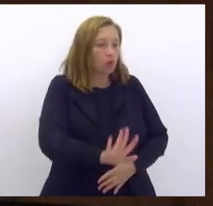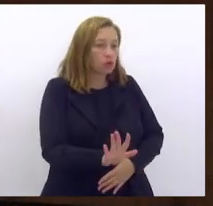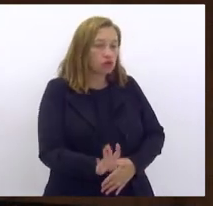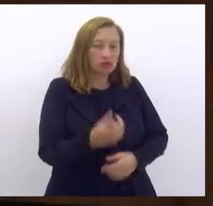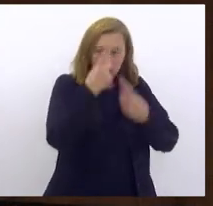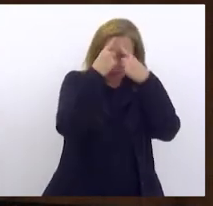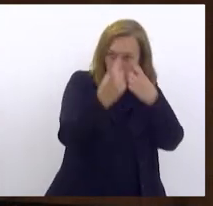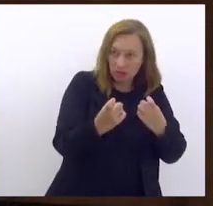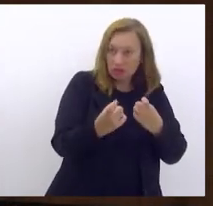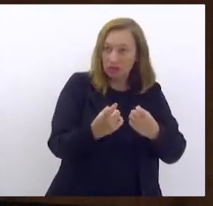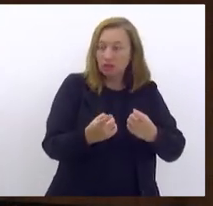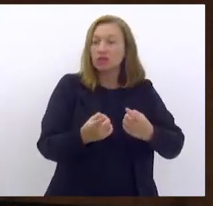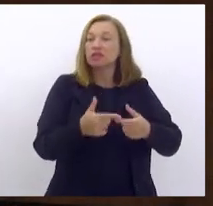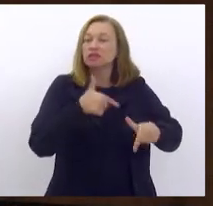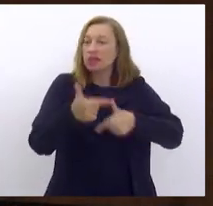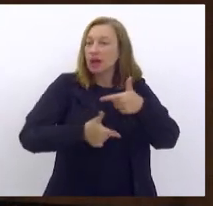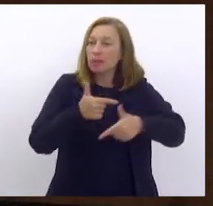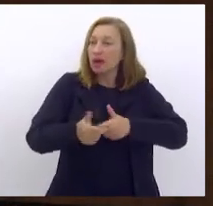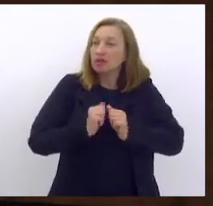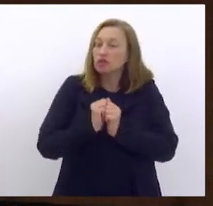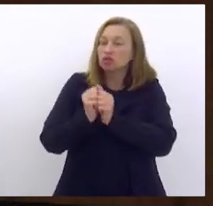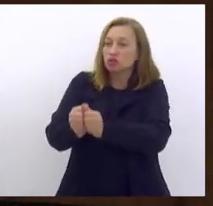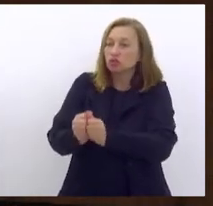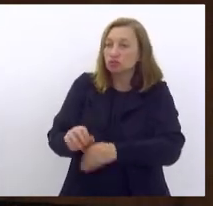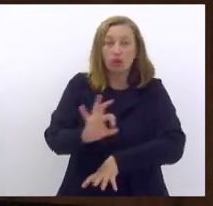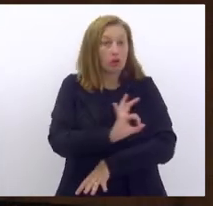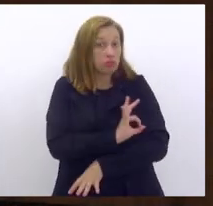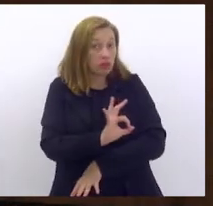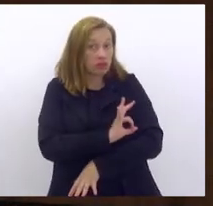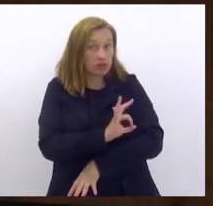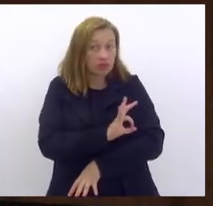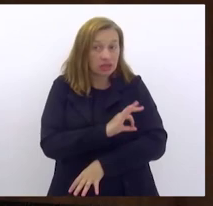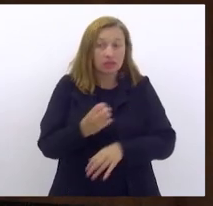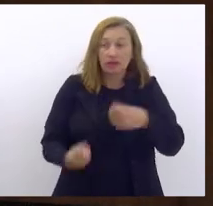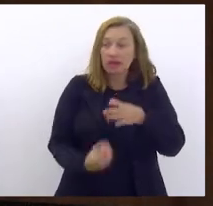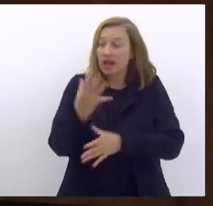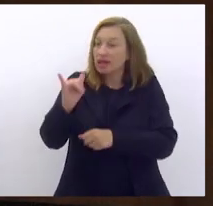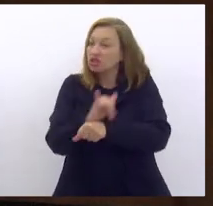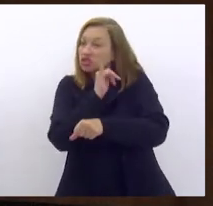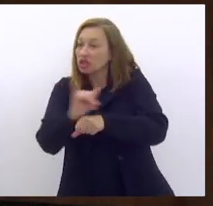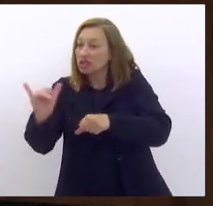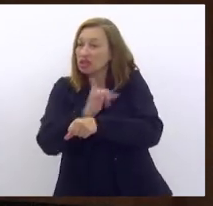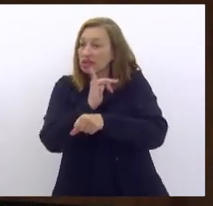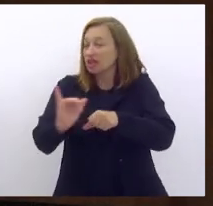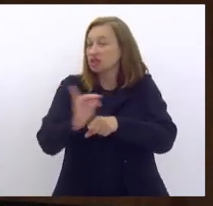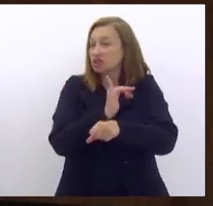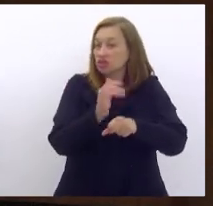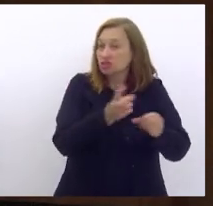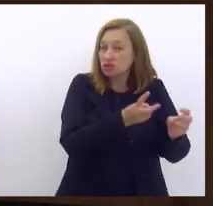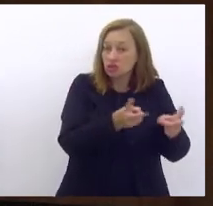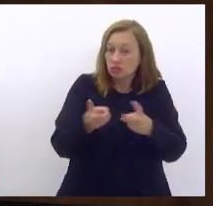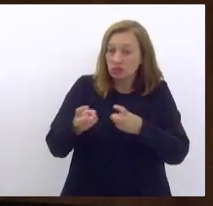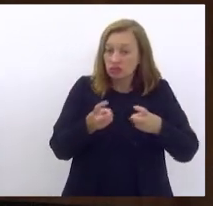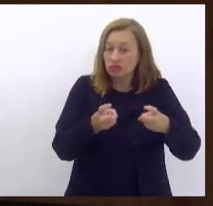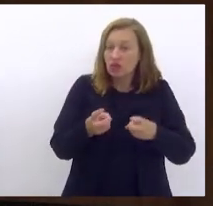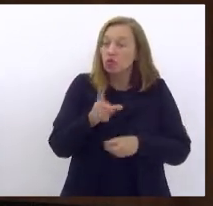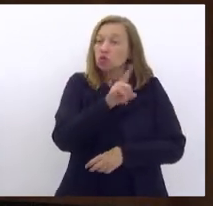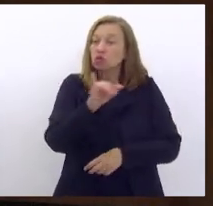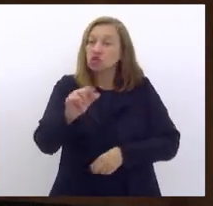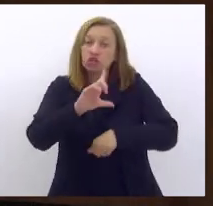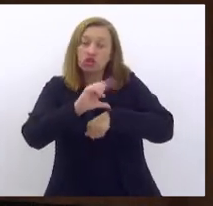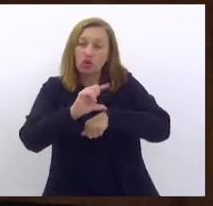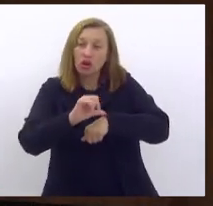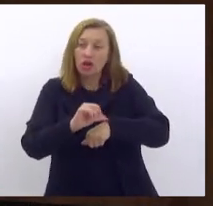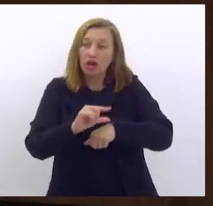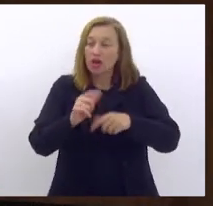que também trabalham junto às forças de segurança para criar mecanismos de identificação com dia e horário e